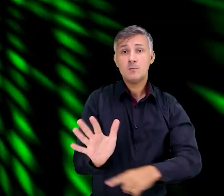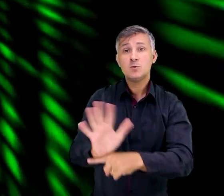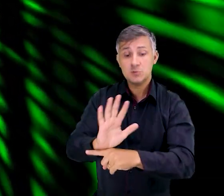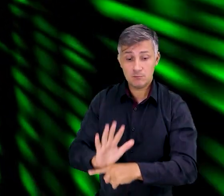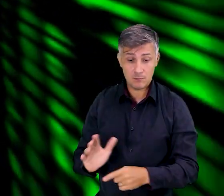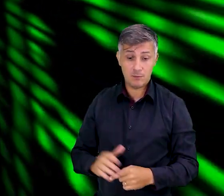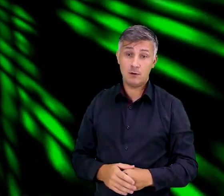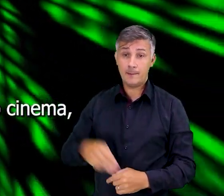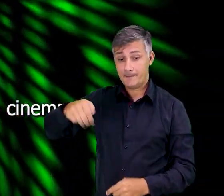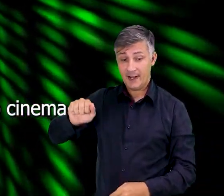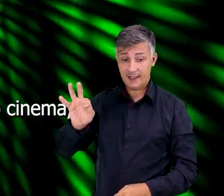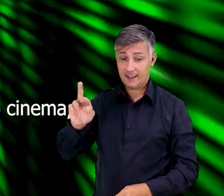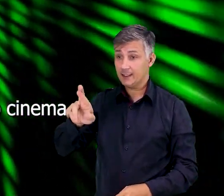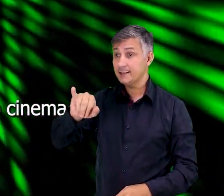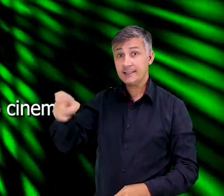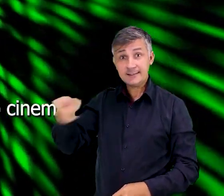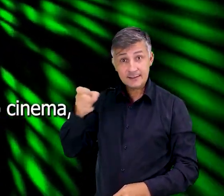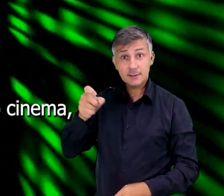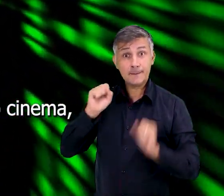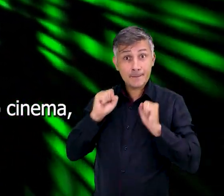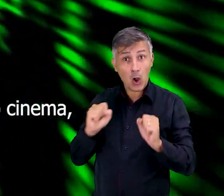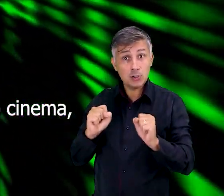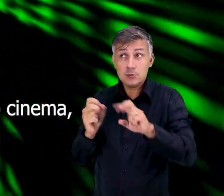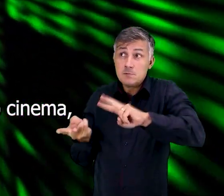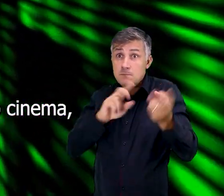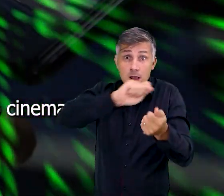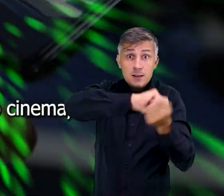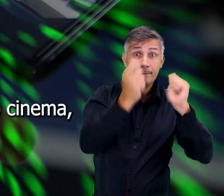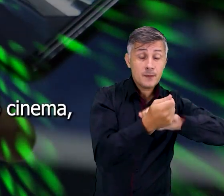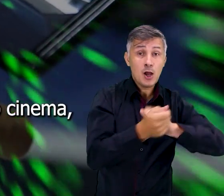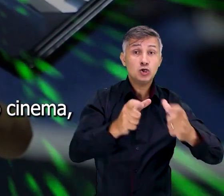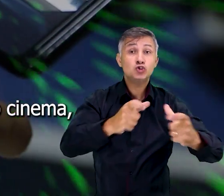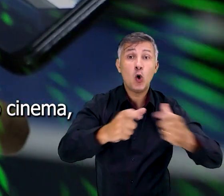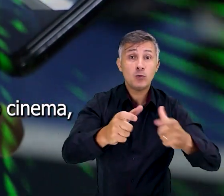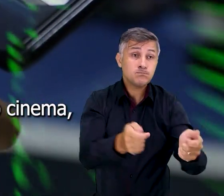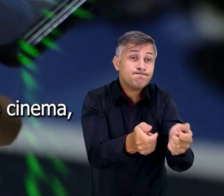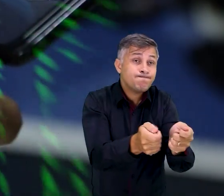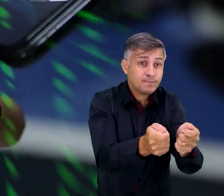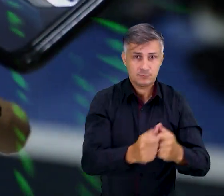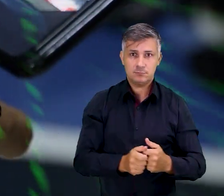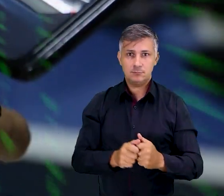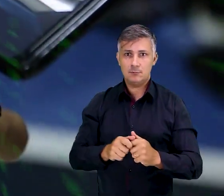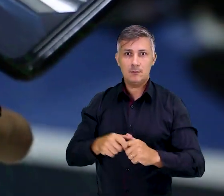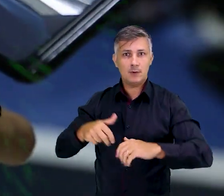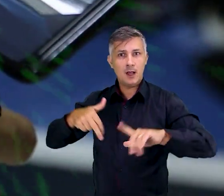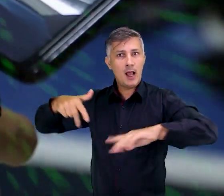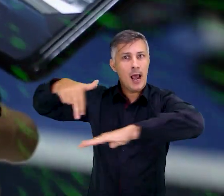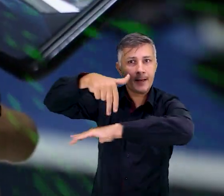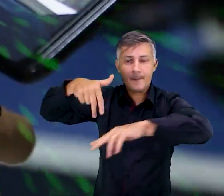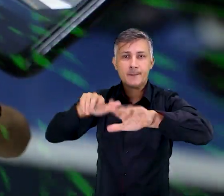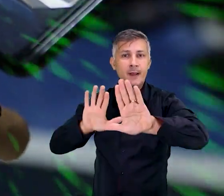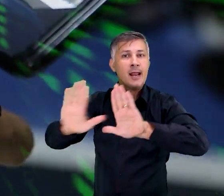filme como The Matrix pode ser ao mesmo tempo uma trilogia para o cinema, um jogo online, uma série de